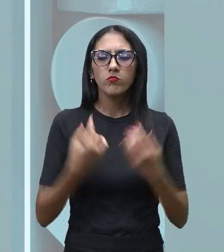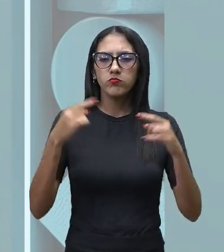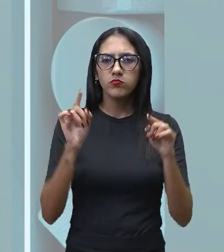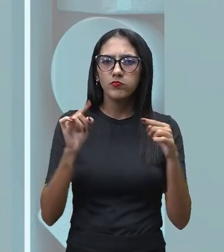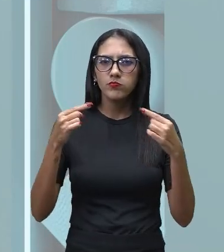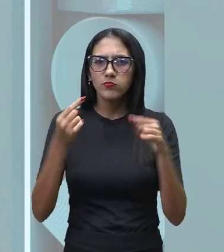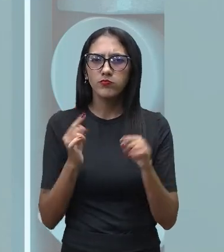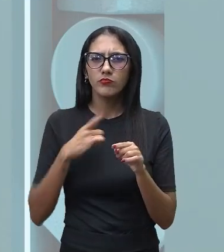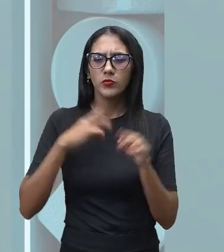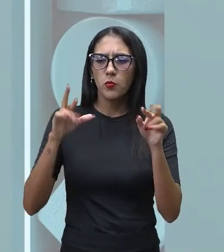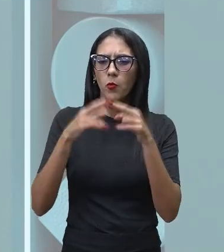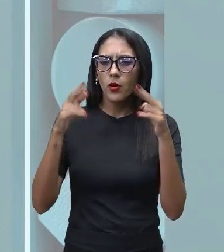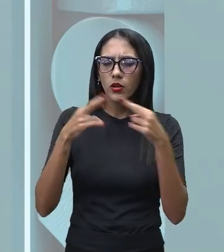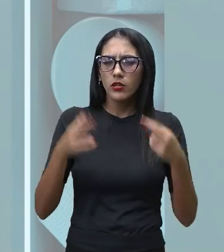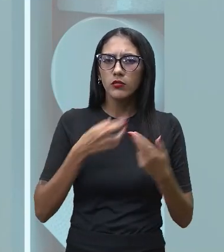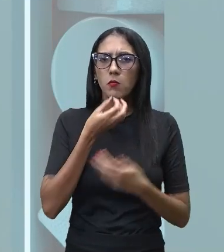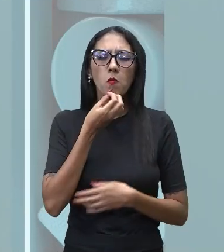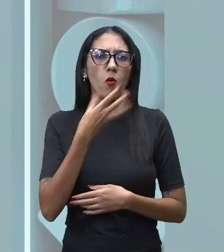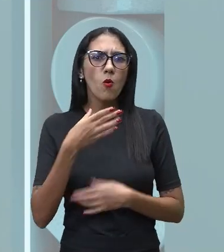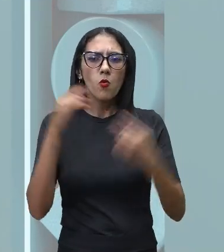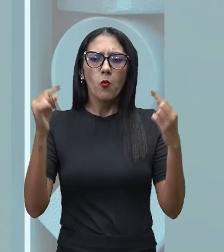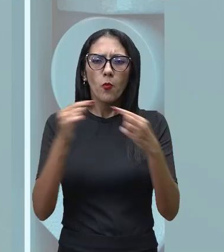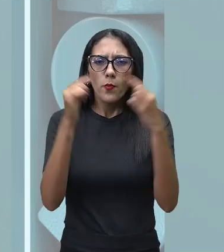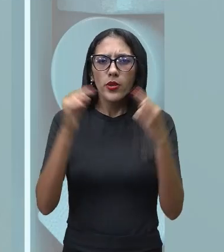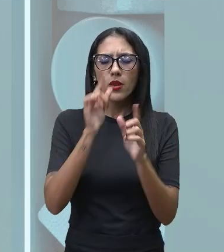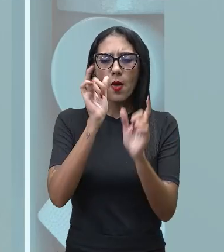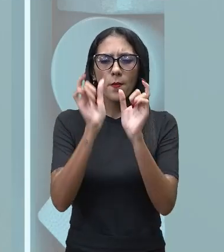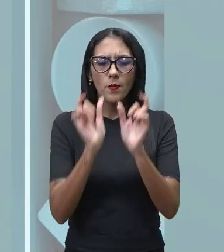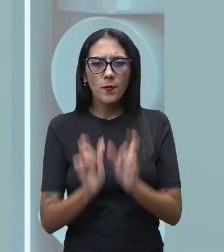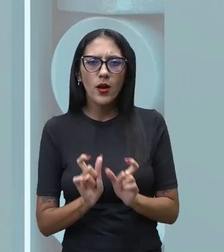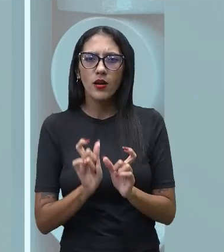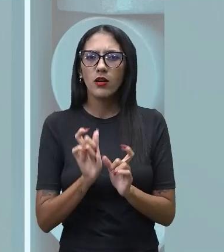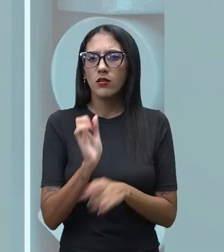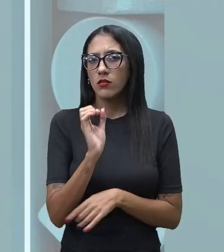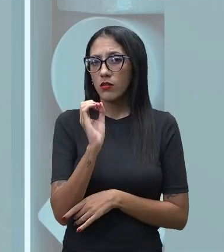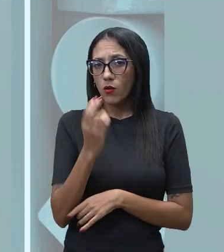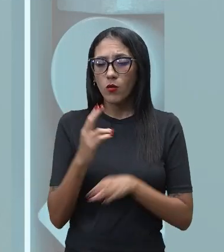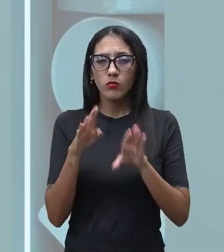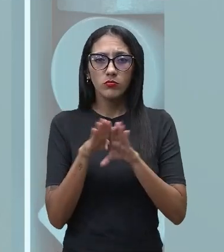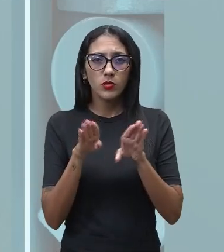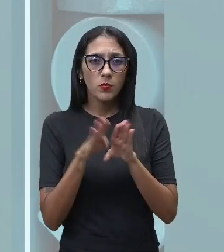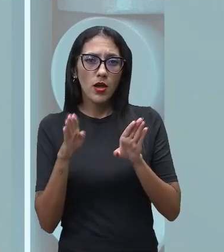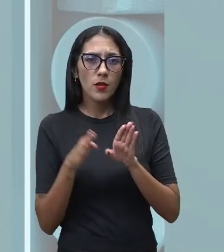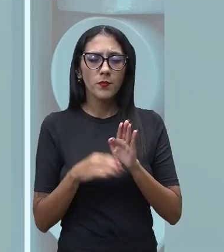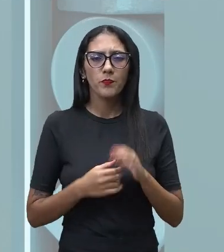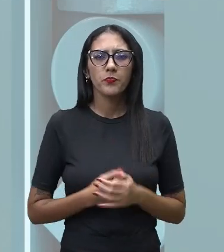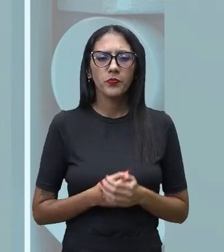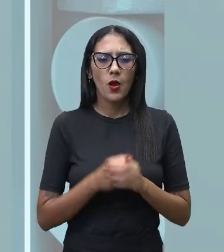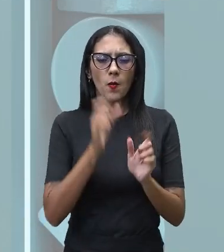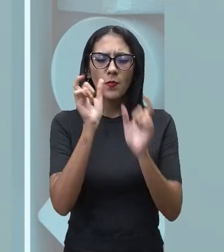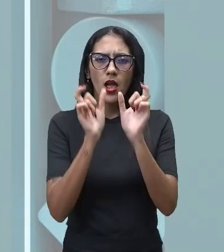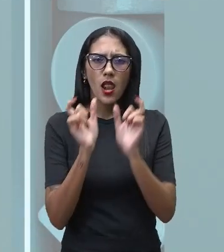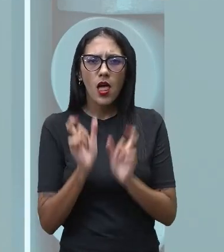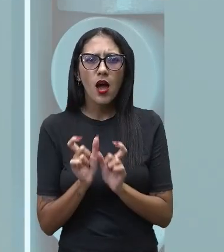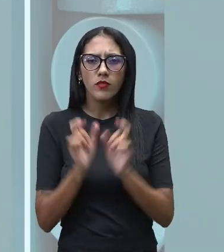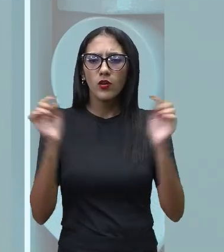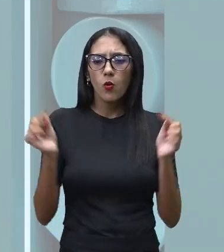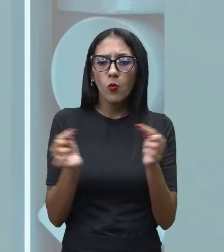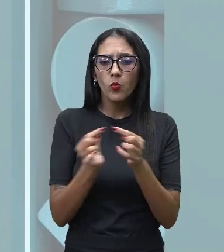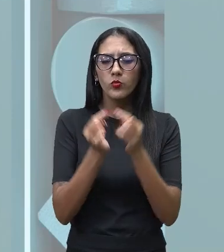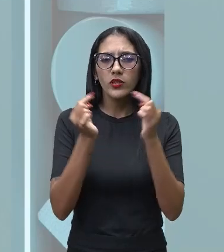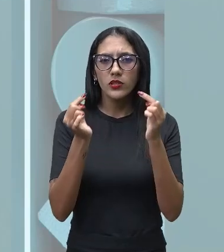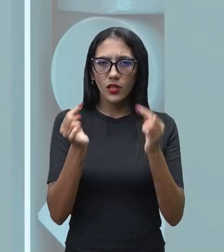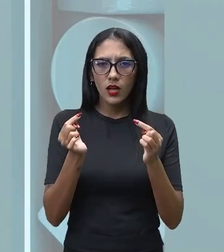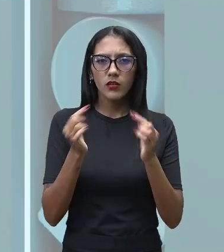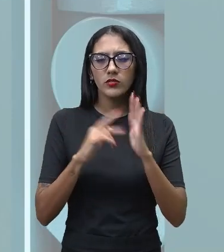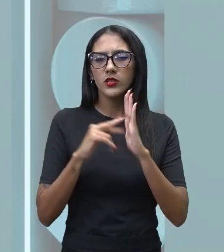seja mantida, ou ainda para propor a ênfase a um elemento da frase em relação a outro, né? Então, é